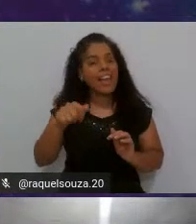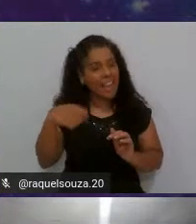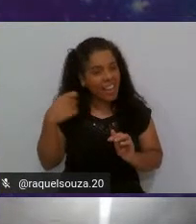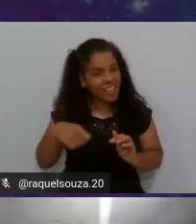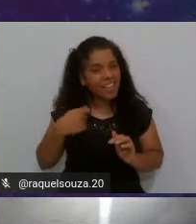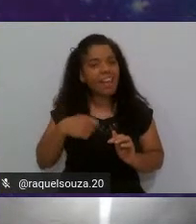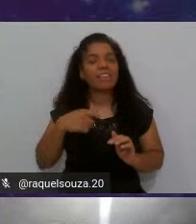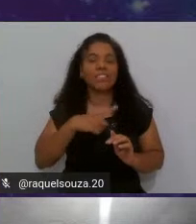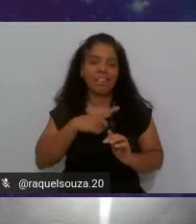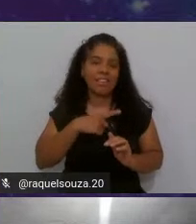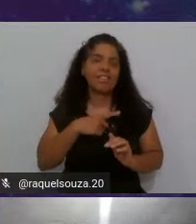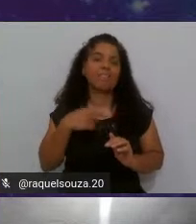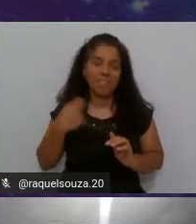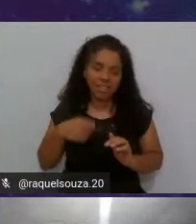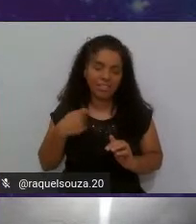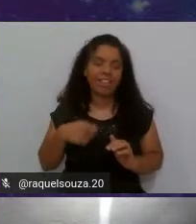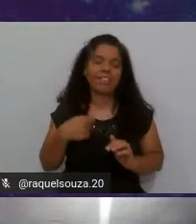o